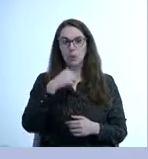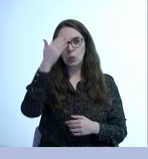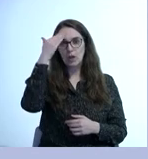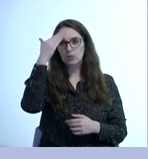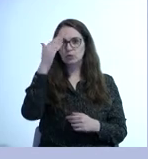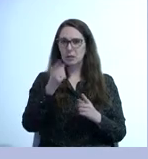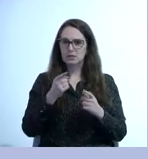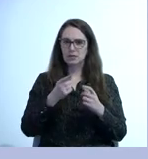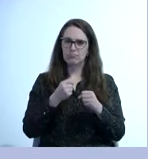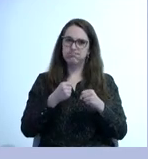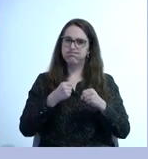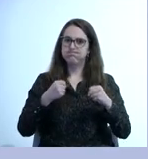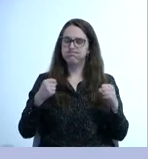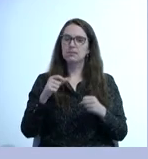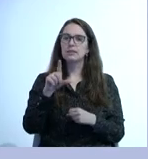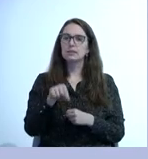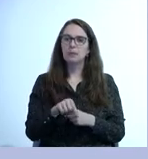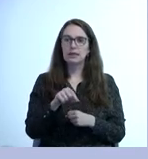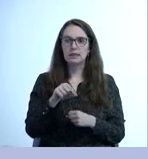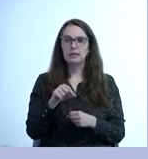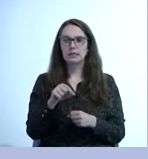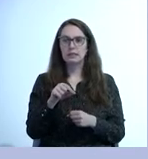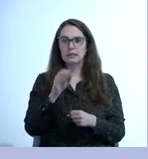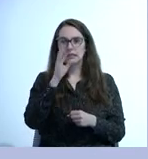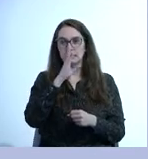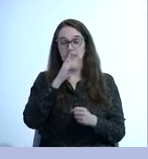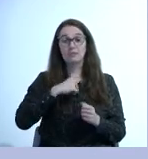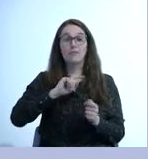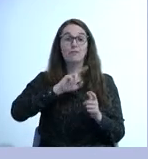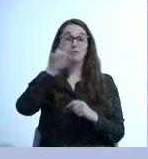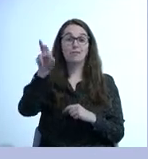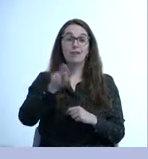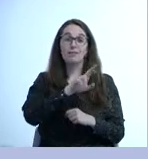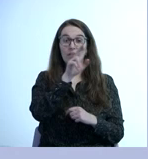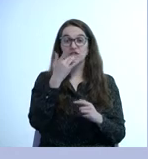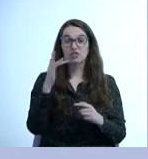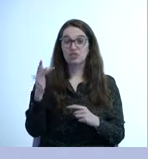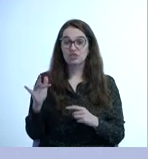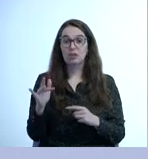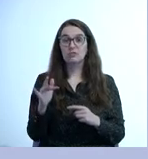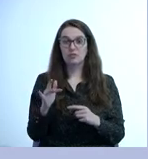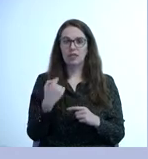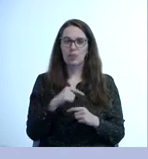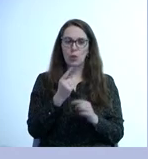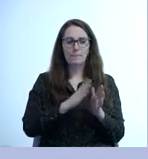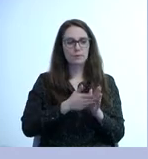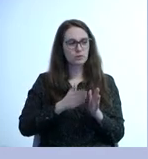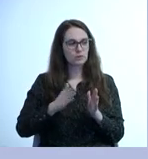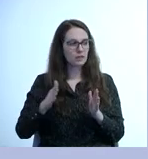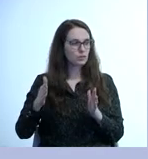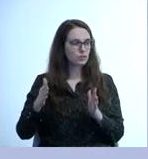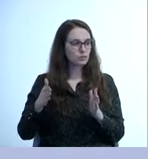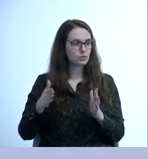essa espessura, e depois, obviamente, com a abertura também ao estrangeiro e aos projetos no estrangeiro, há aqui um processo